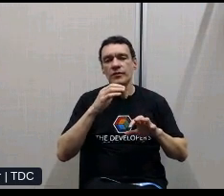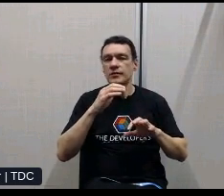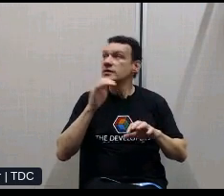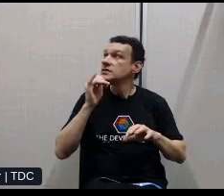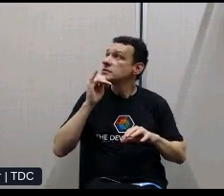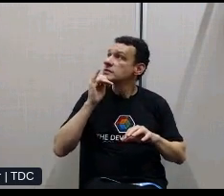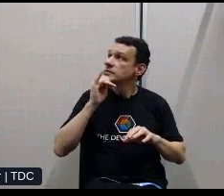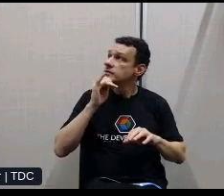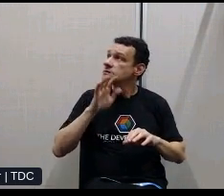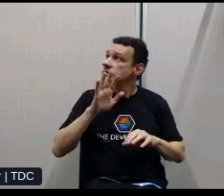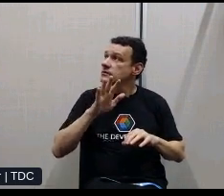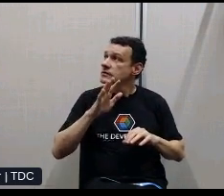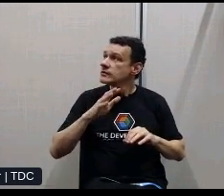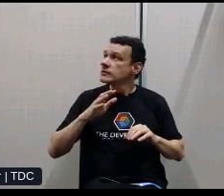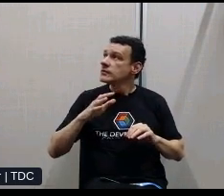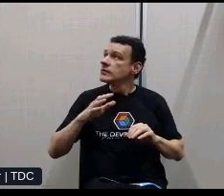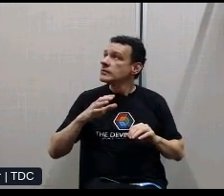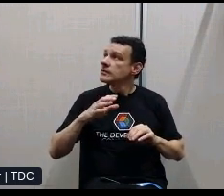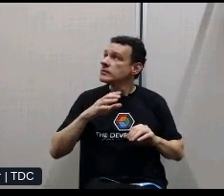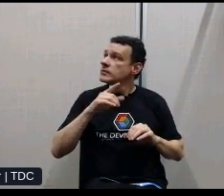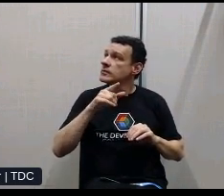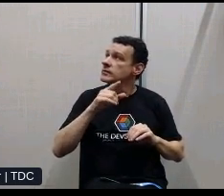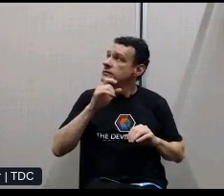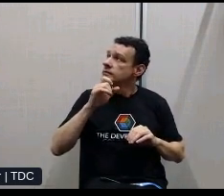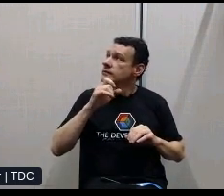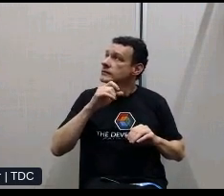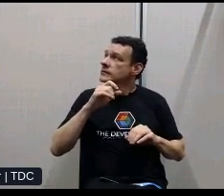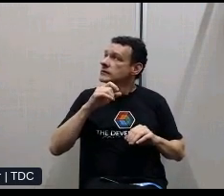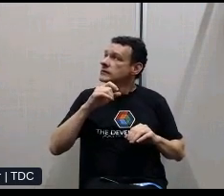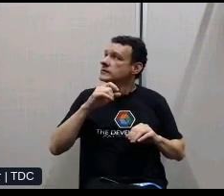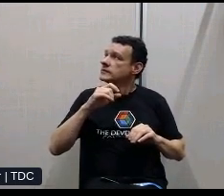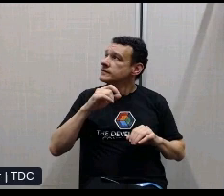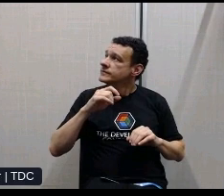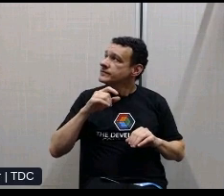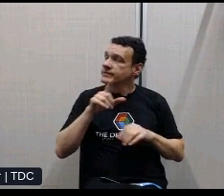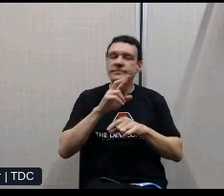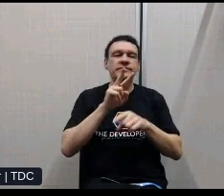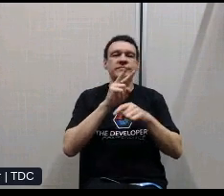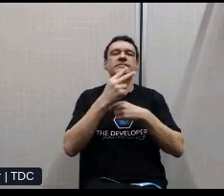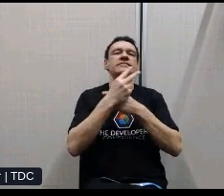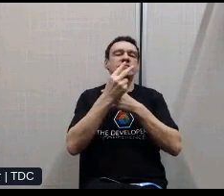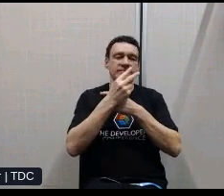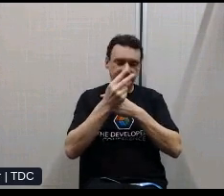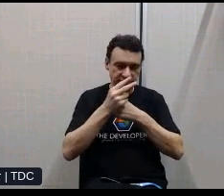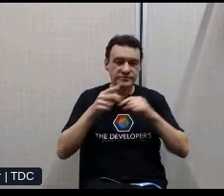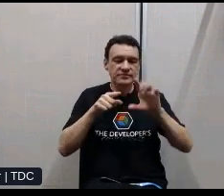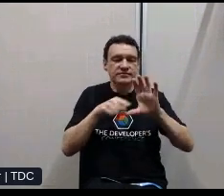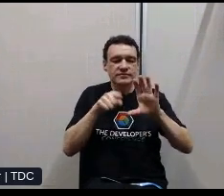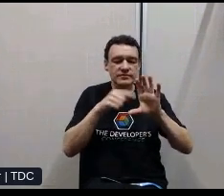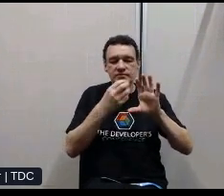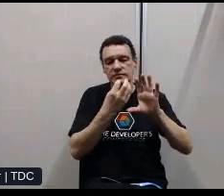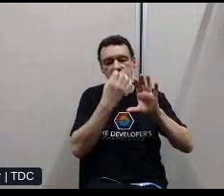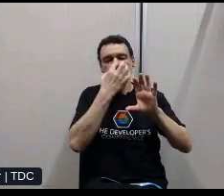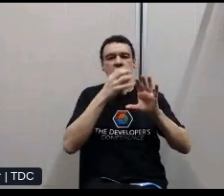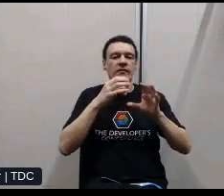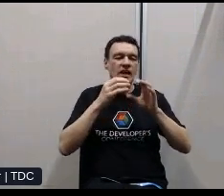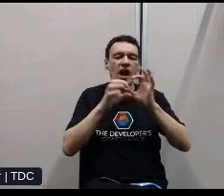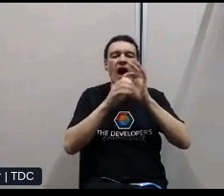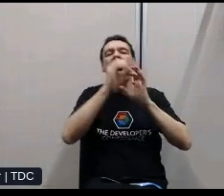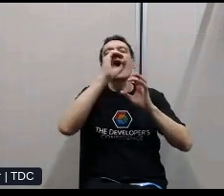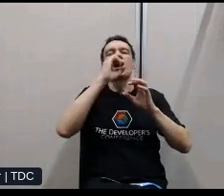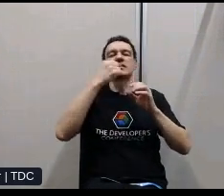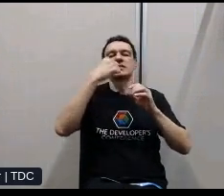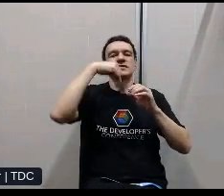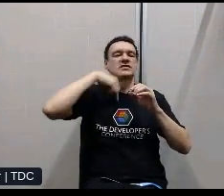gente do Covid, bem no início, as pessoas ficavam acamadas e precisavam de ventilação. Então, todos esses dados eles foram